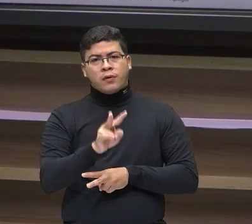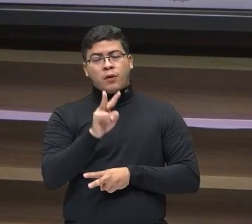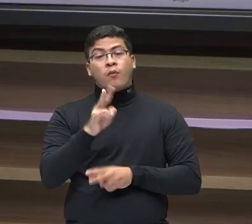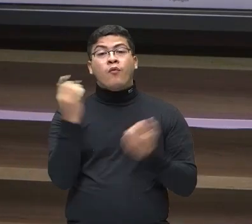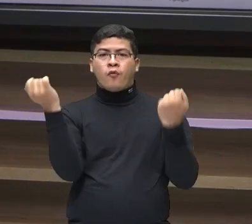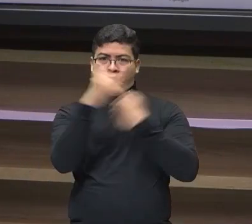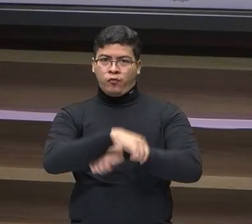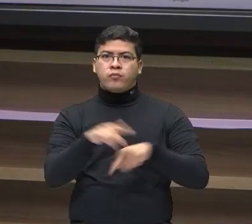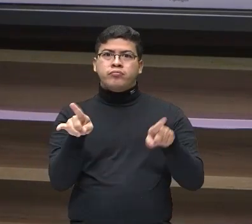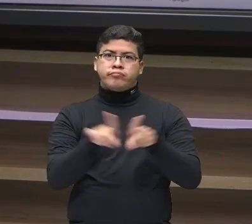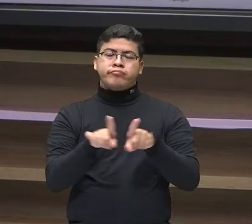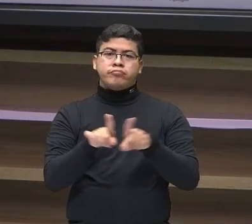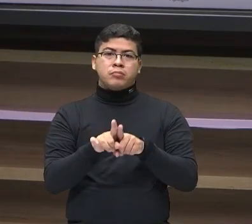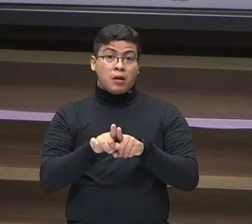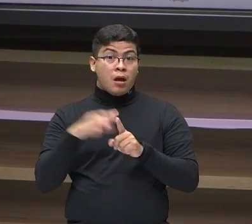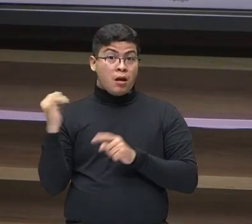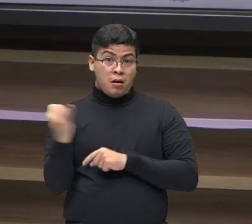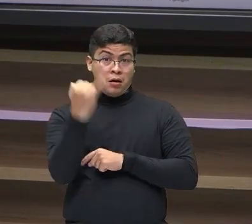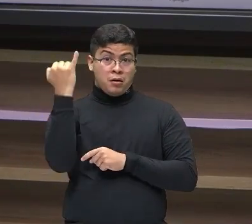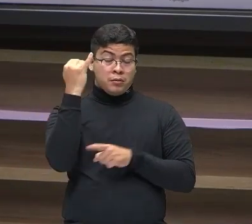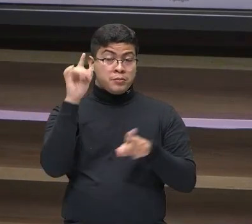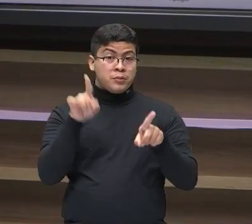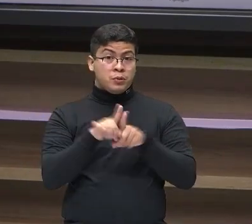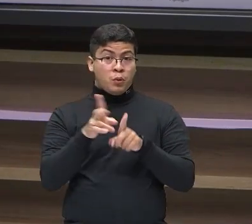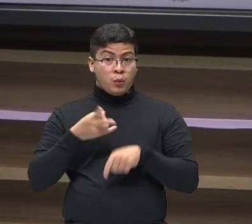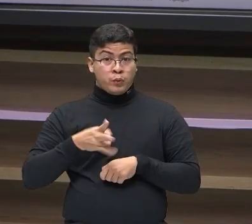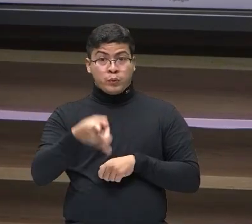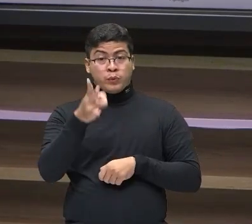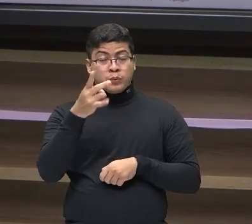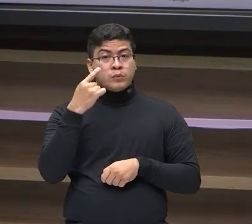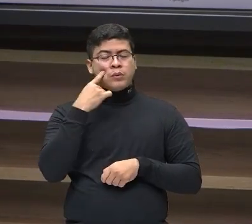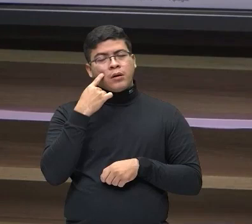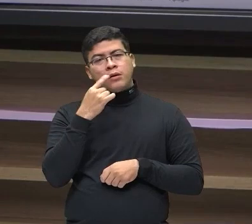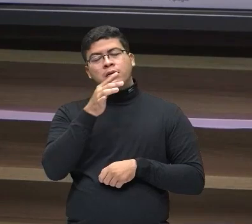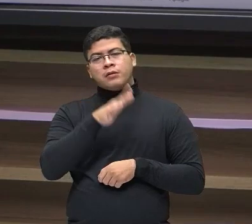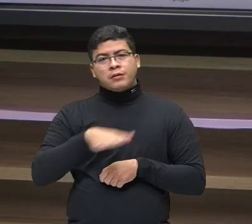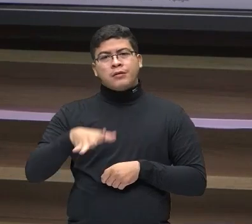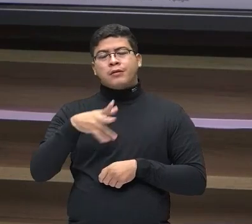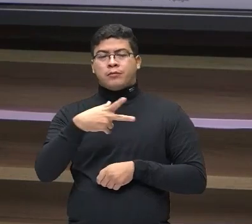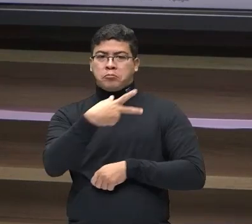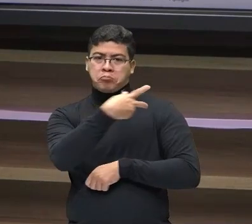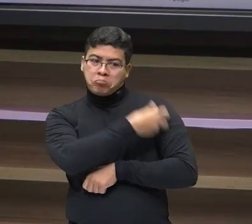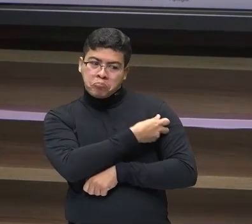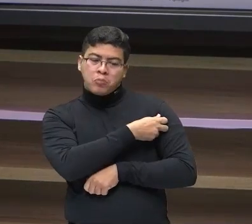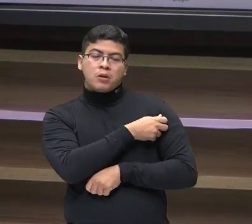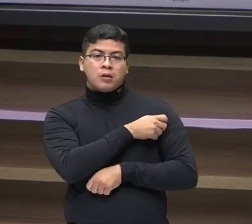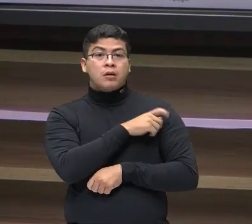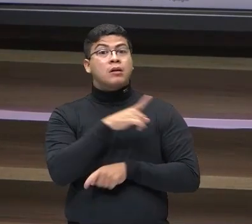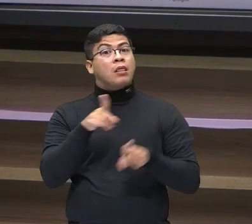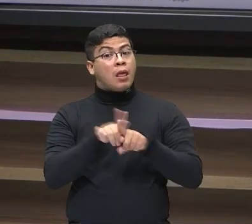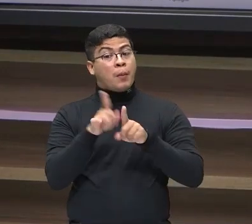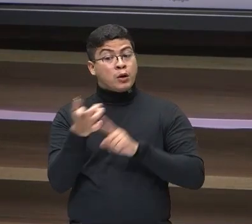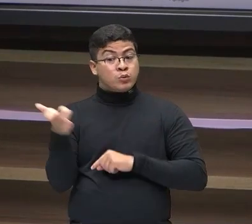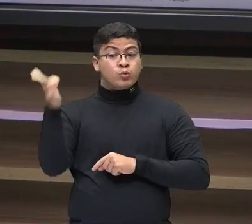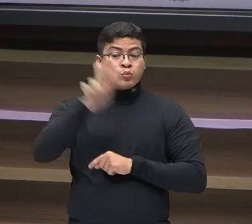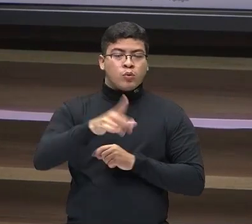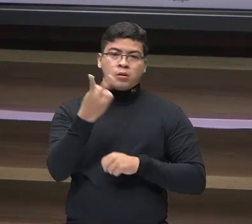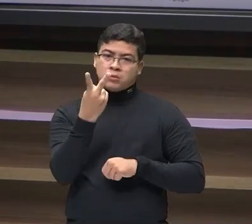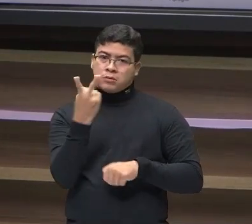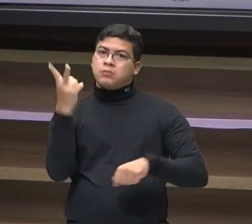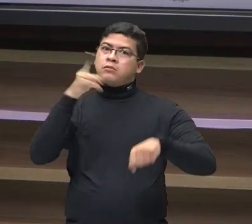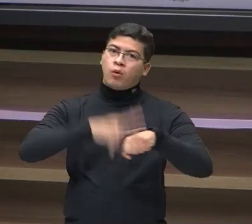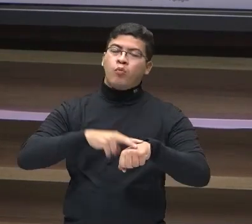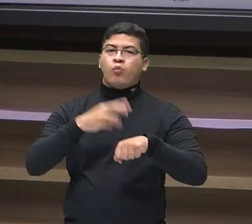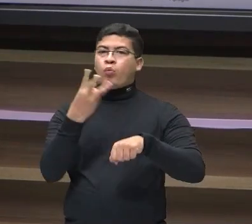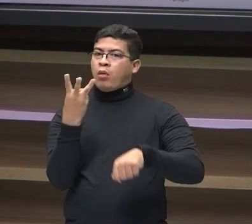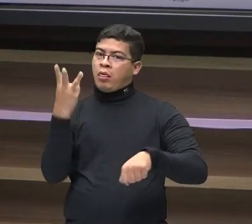né, e que é importante a gente continuar tomando as vacinas. É importante tomar a dose de reforço, porque a gente sabe que